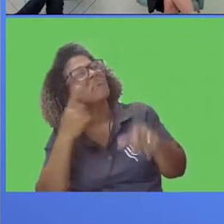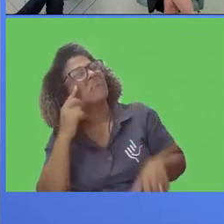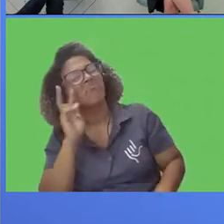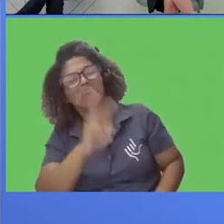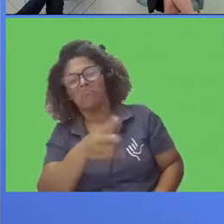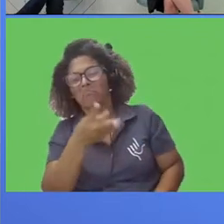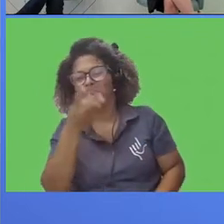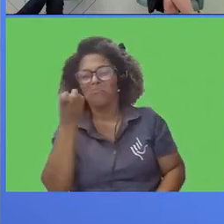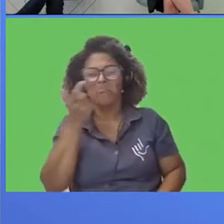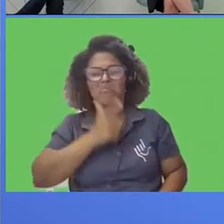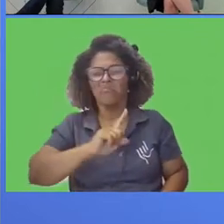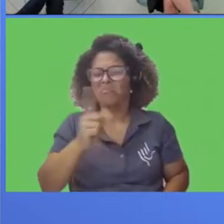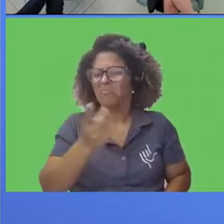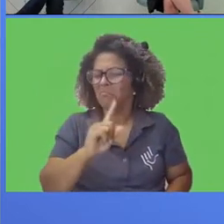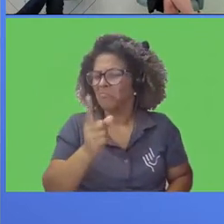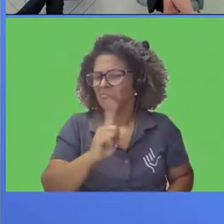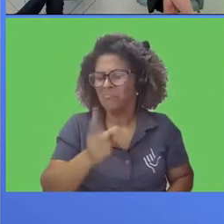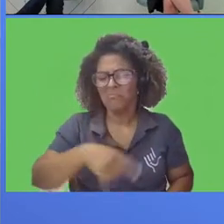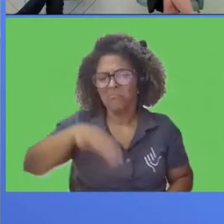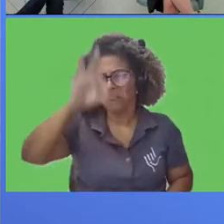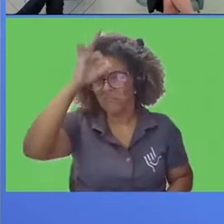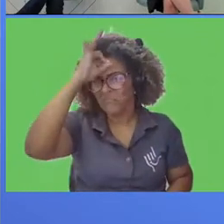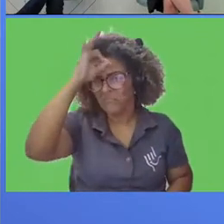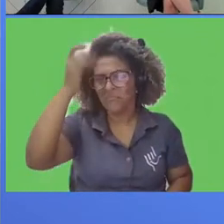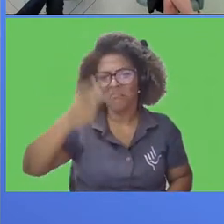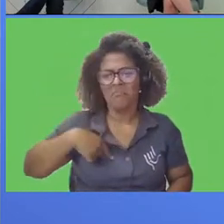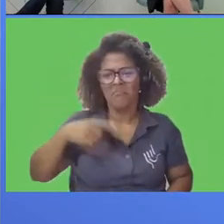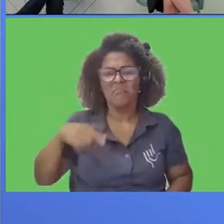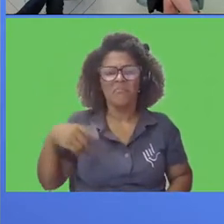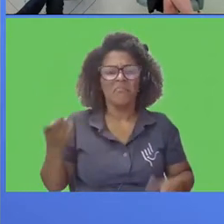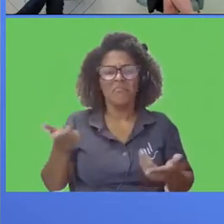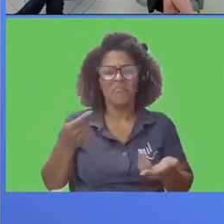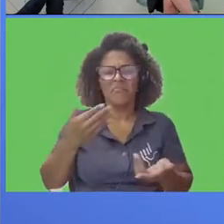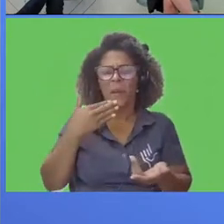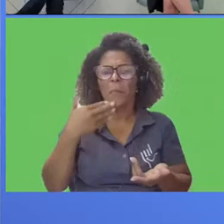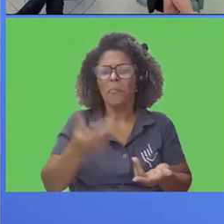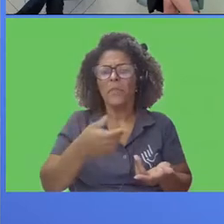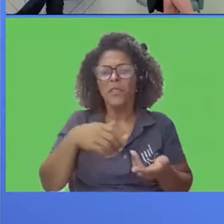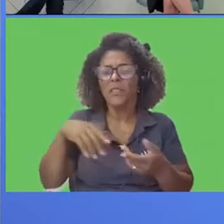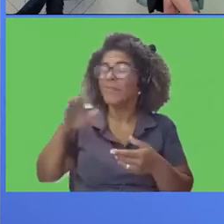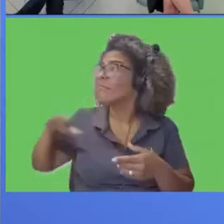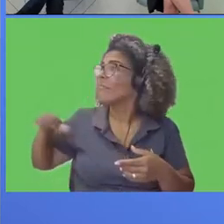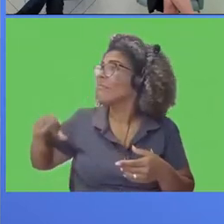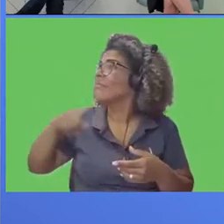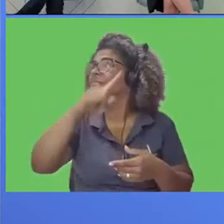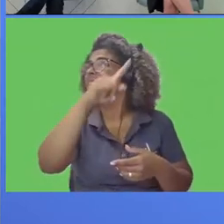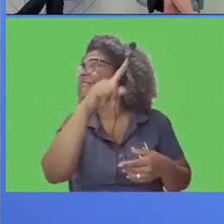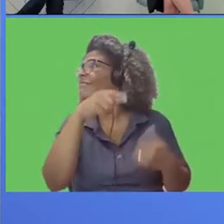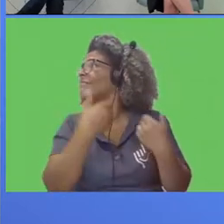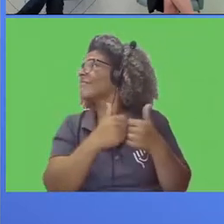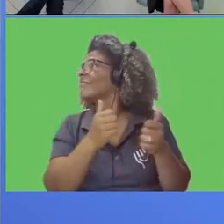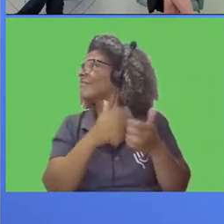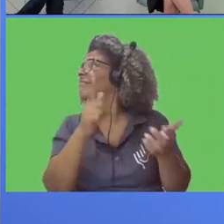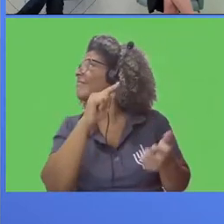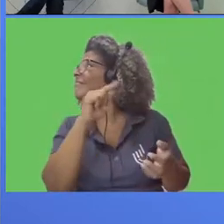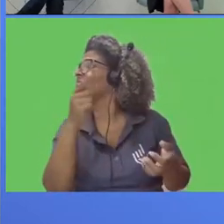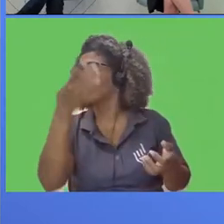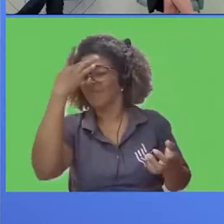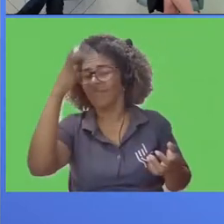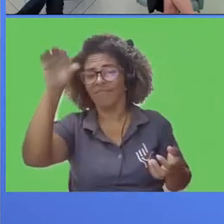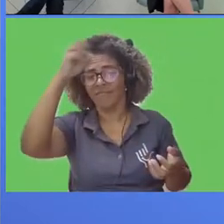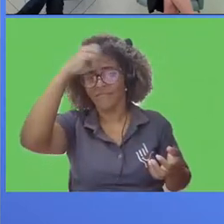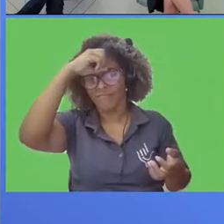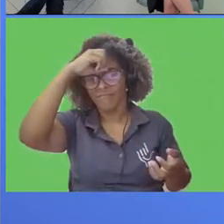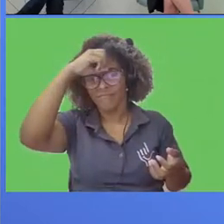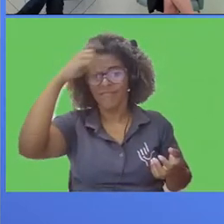pessoas com deficiência não conseguem ter autonomia sequer para poder pedir para parar o ônibus, porque não sabe se aquele ônibus é o ônibus correto dela.